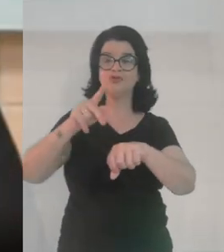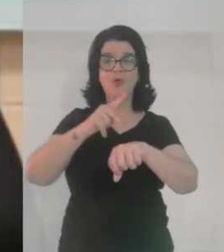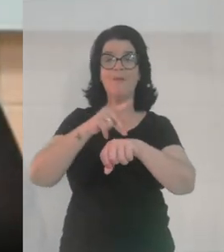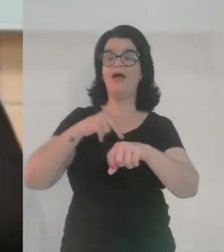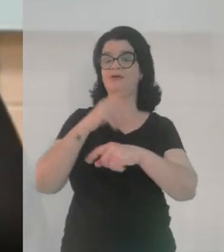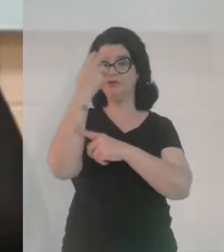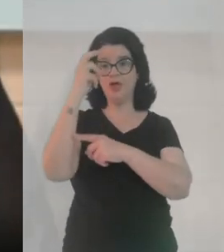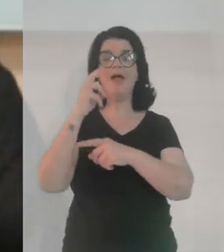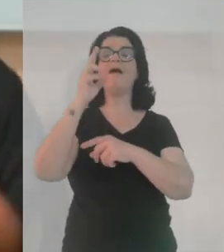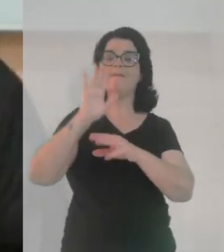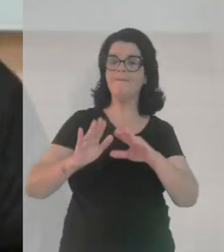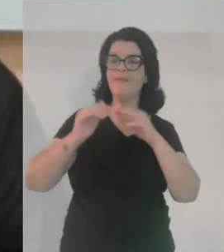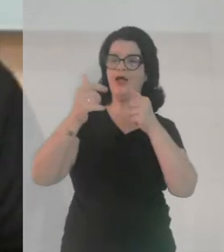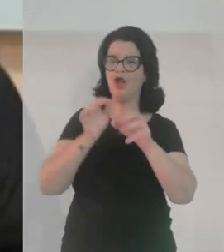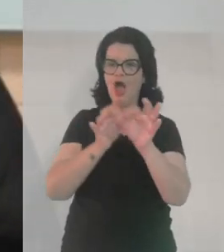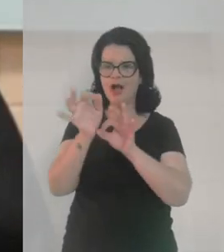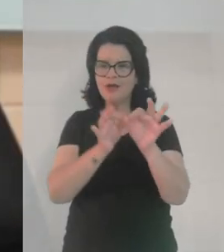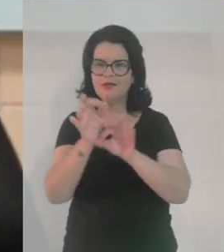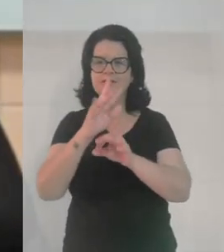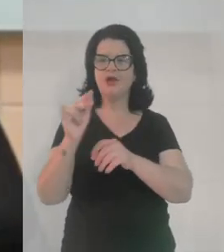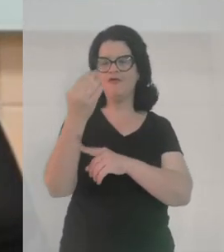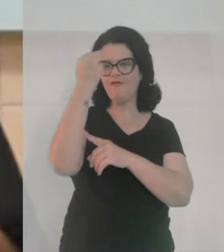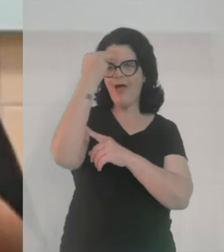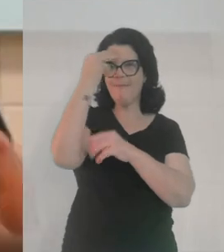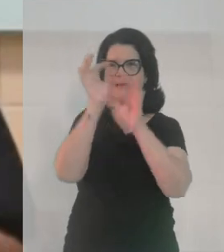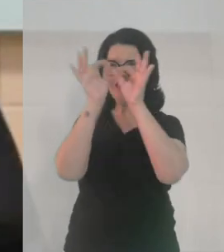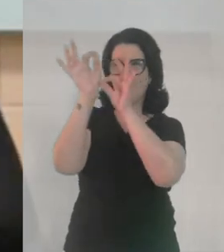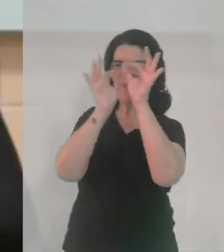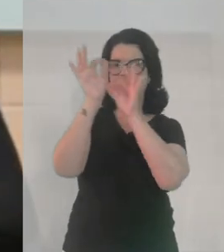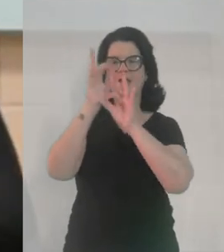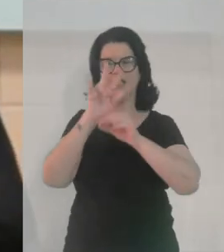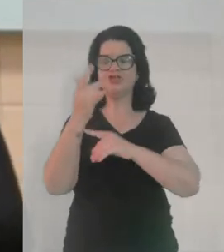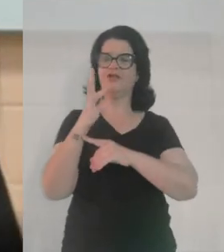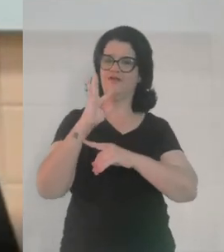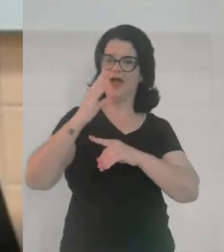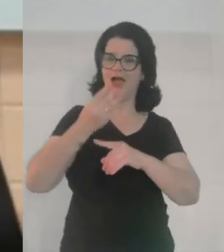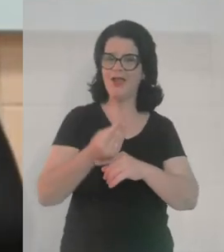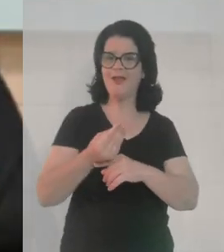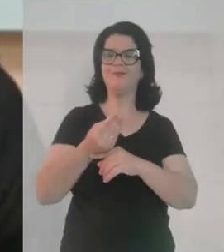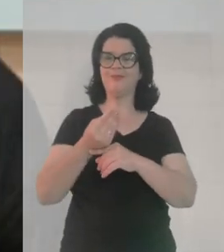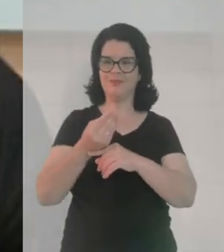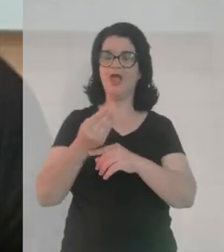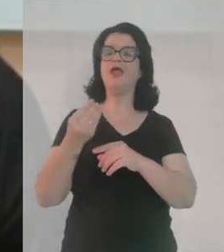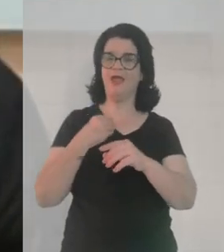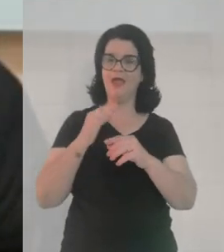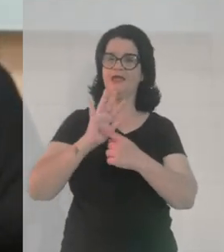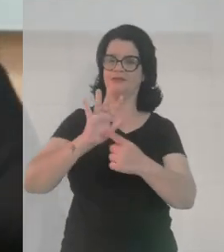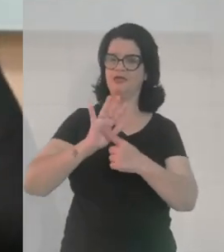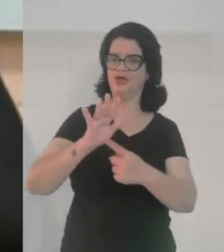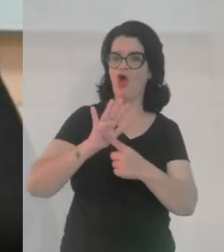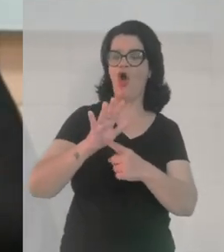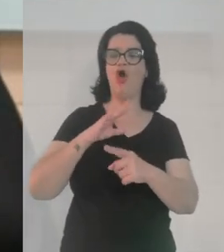gente vai se organizando mentalmente, a gente vai reconhecendo esses códigos, por exemplo,